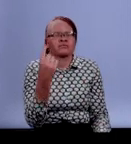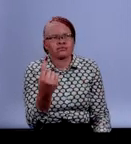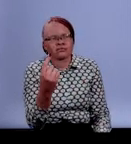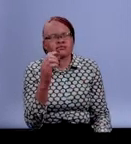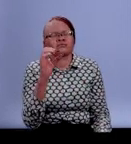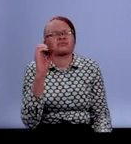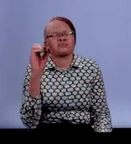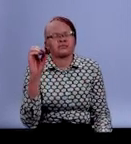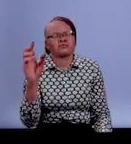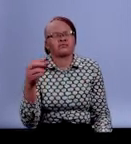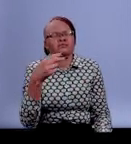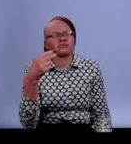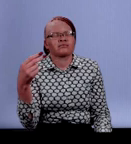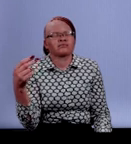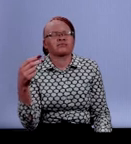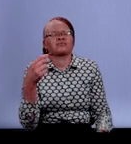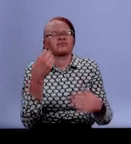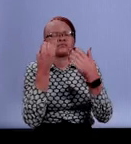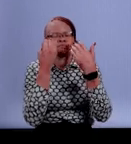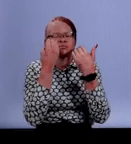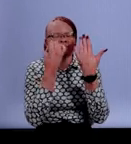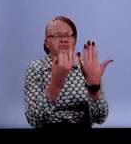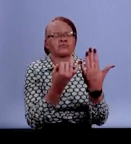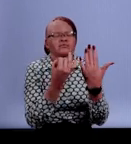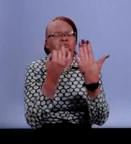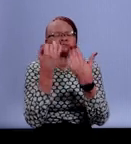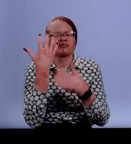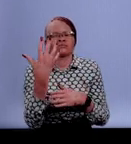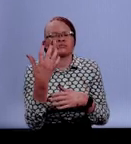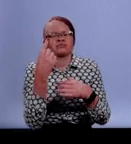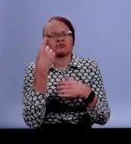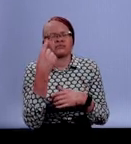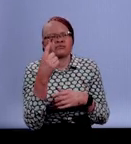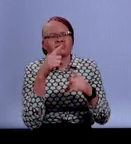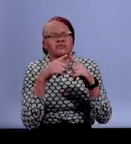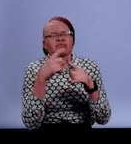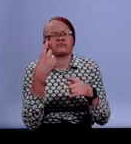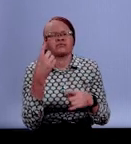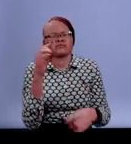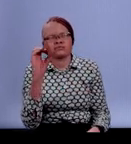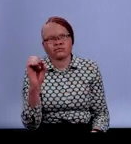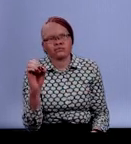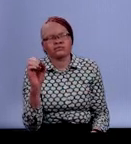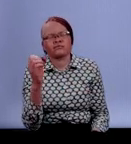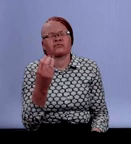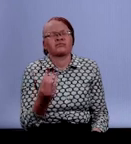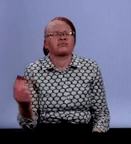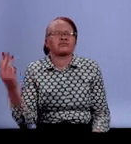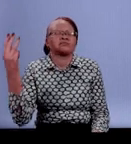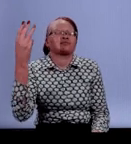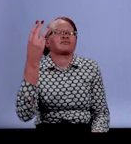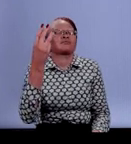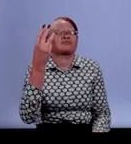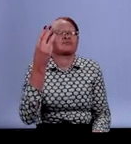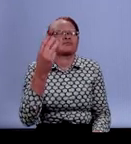751 mil é igual a 651 x 10 elevado a